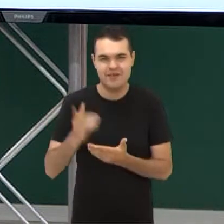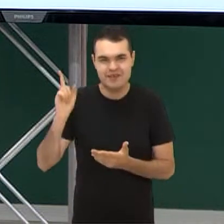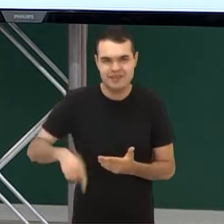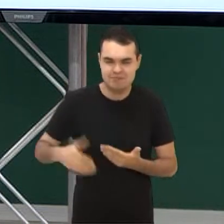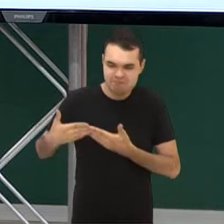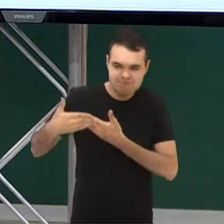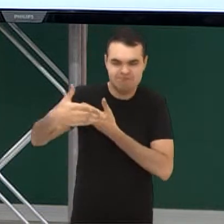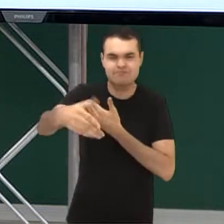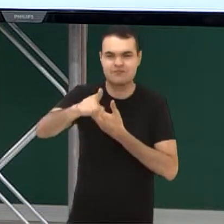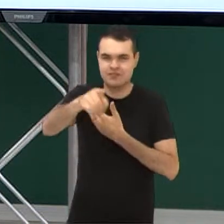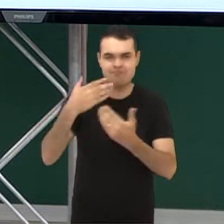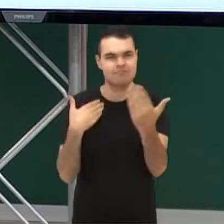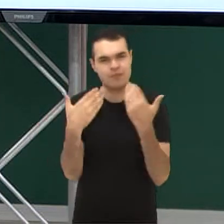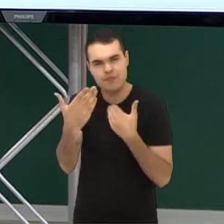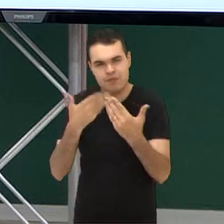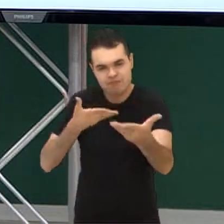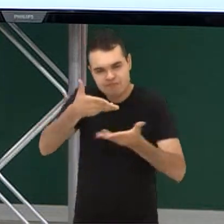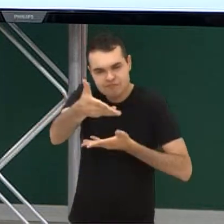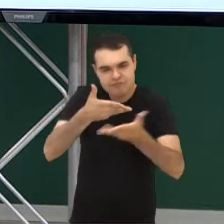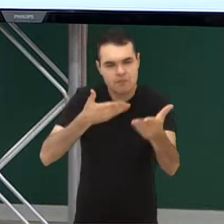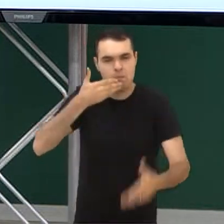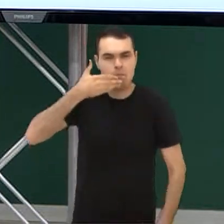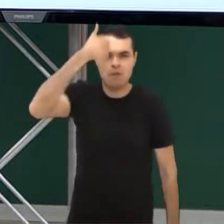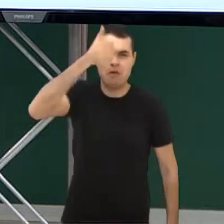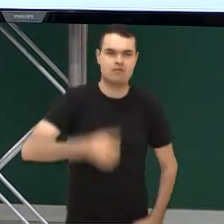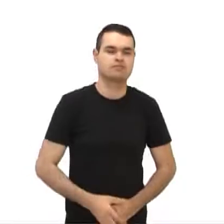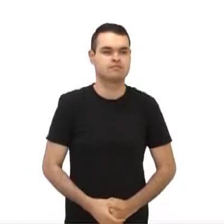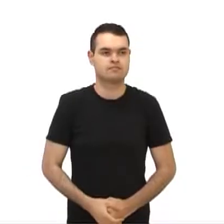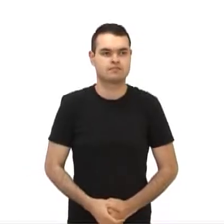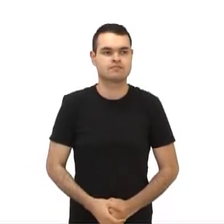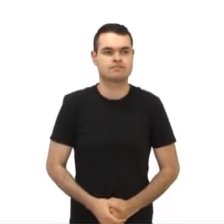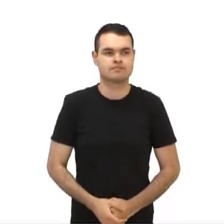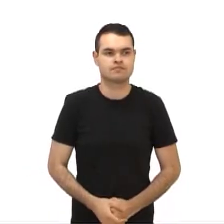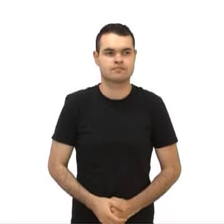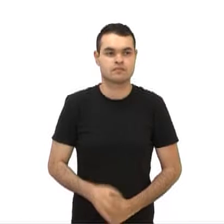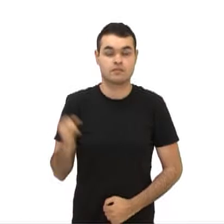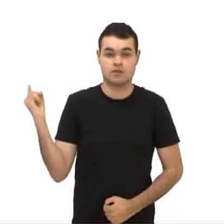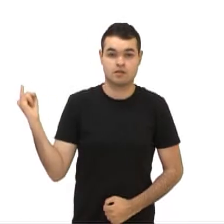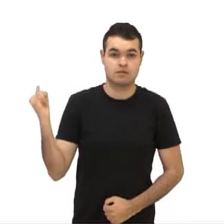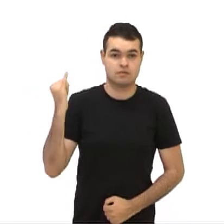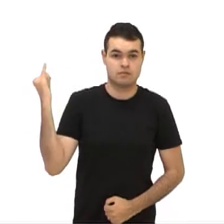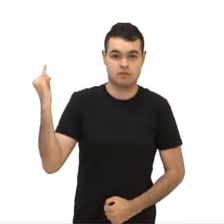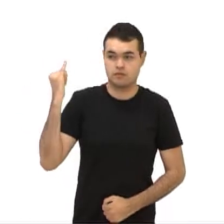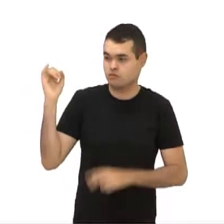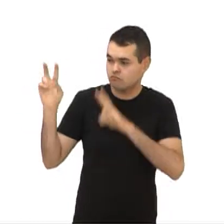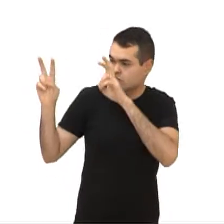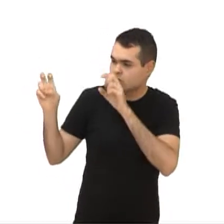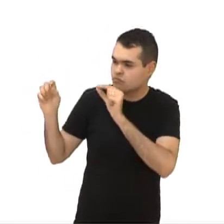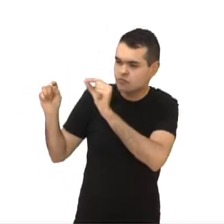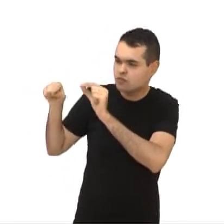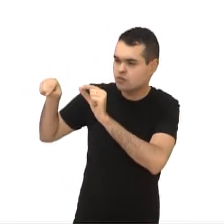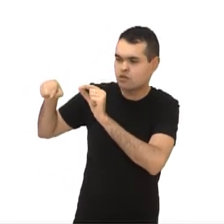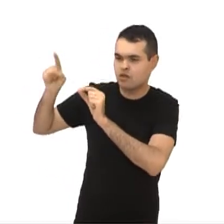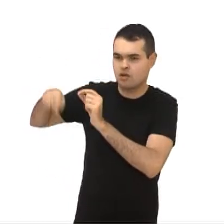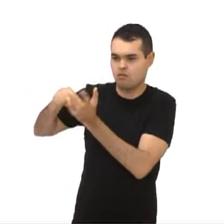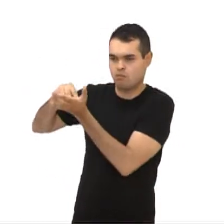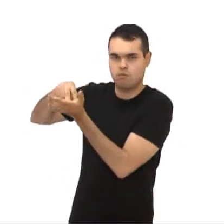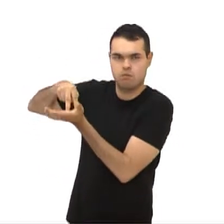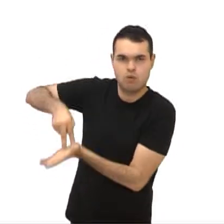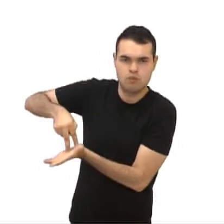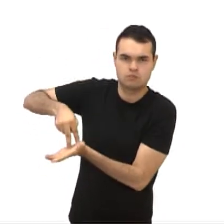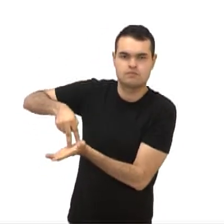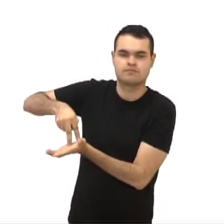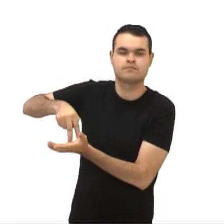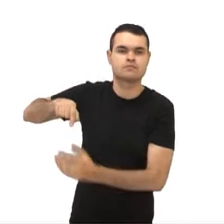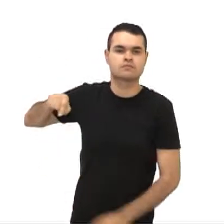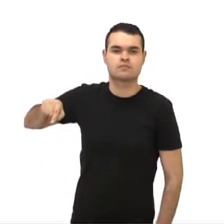mais produtiva se vocês interagirem conosco, ok? Uma das questões importantes quando nós falamos então a respeito do positivismo é